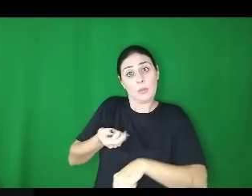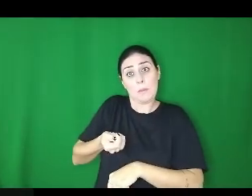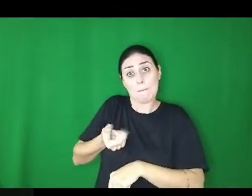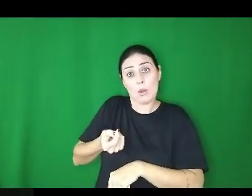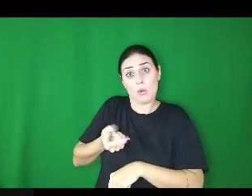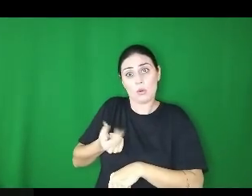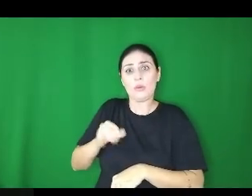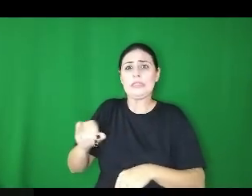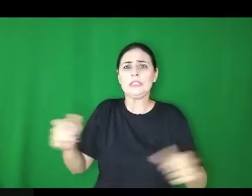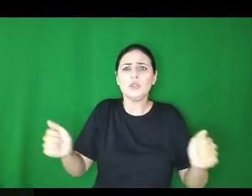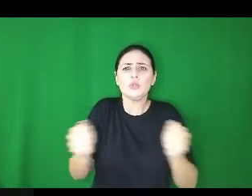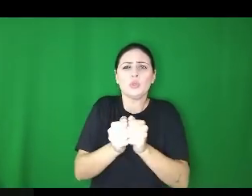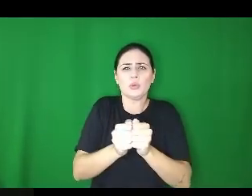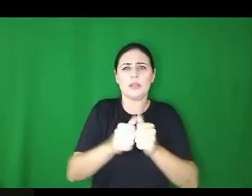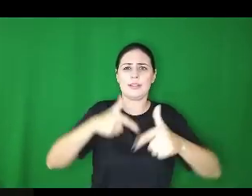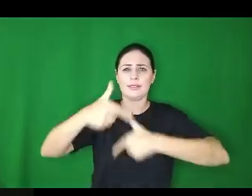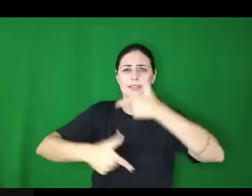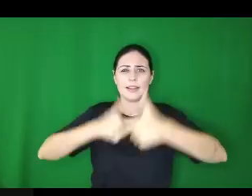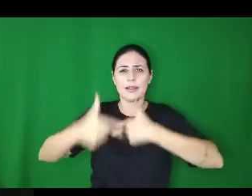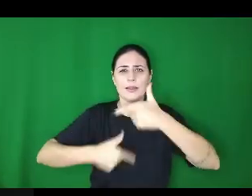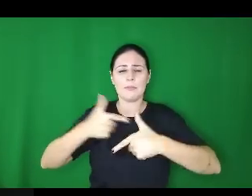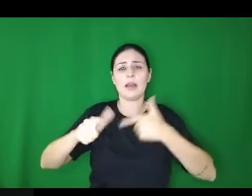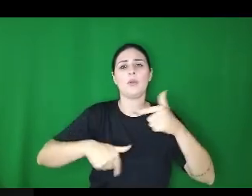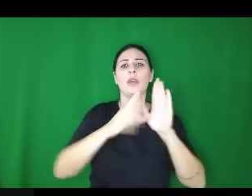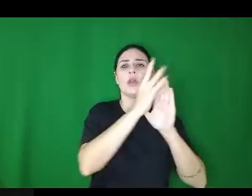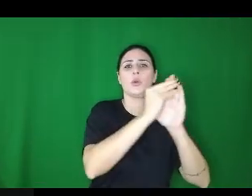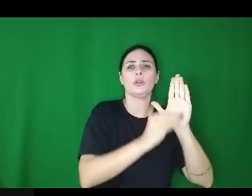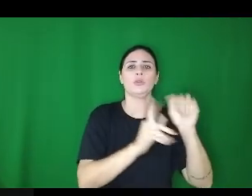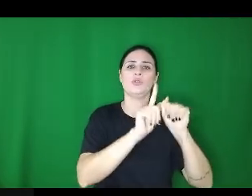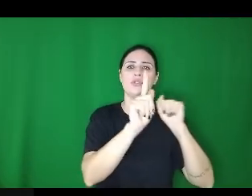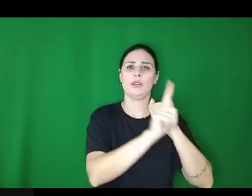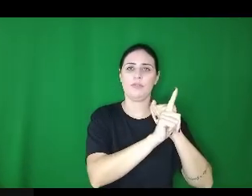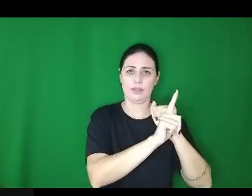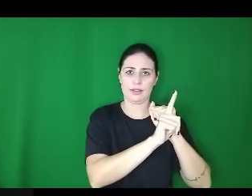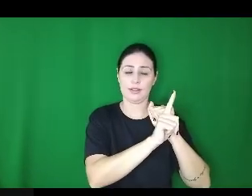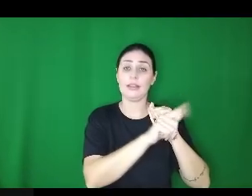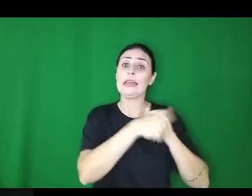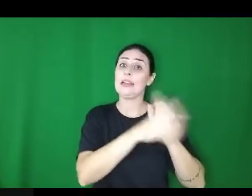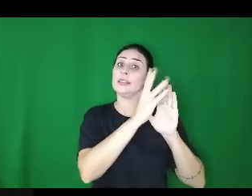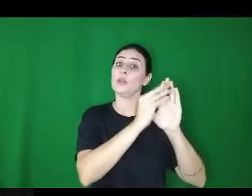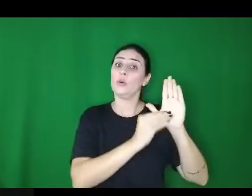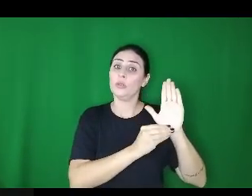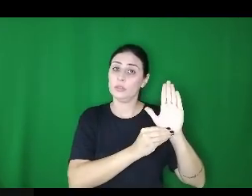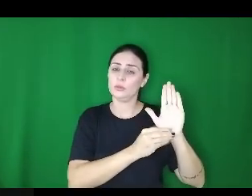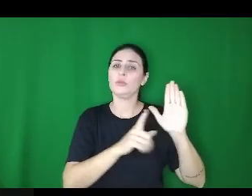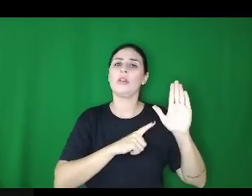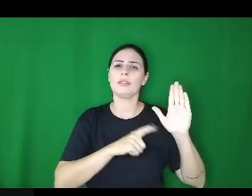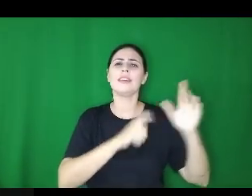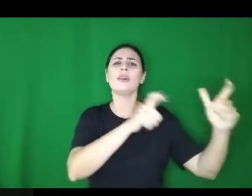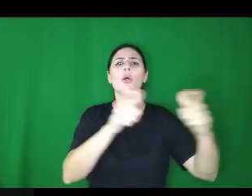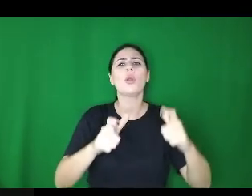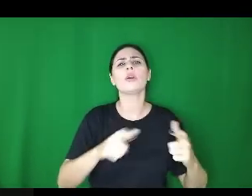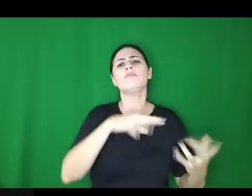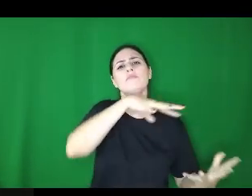crianças. Não tem a disciplina de arte, não tem educação física, não tem ensino religioso, não